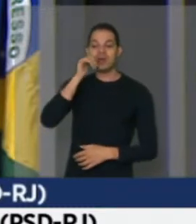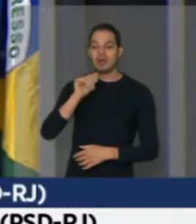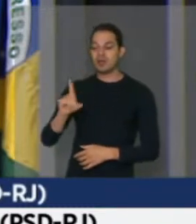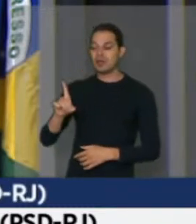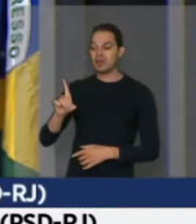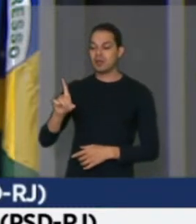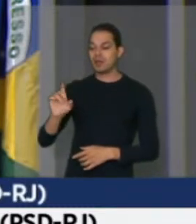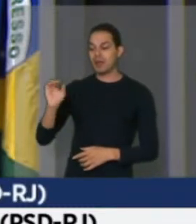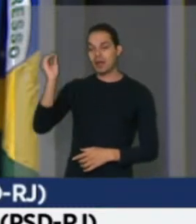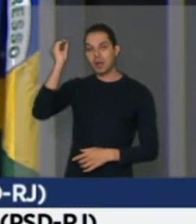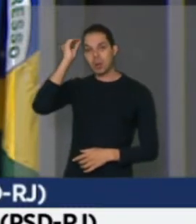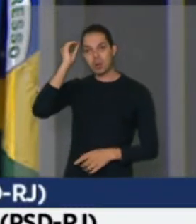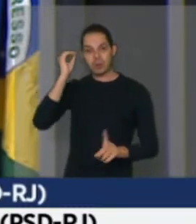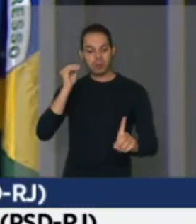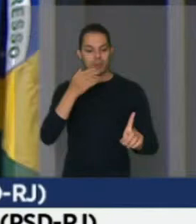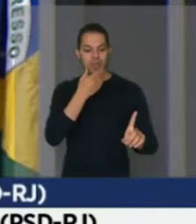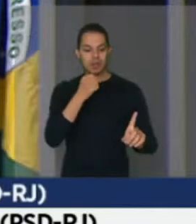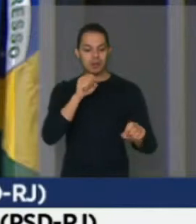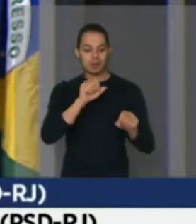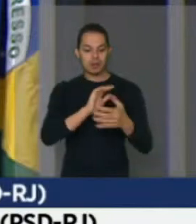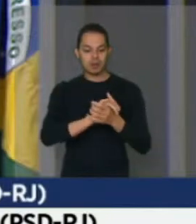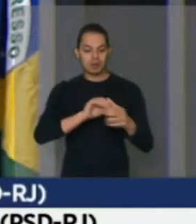marido.